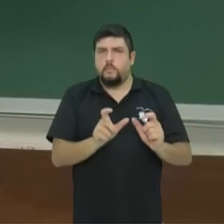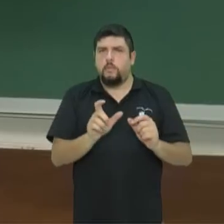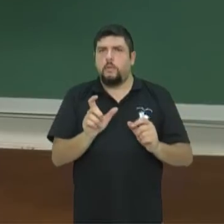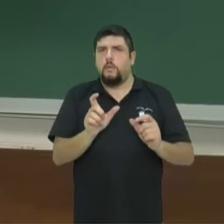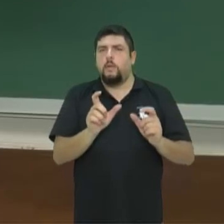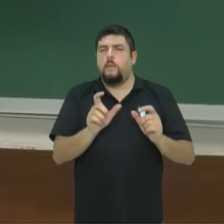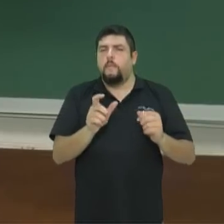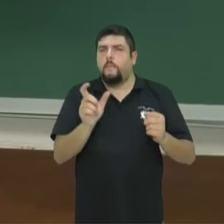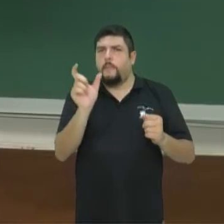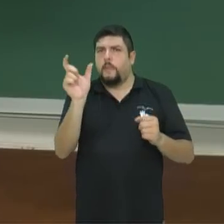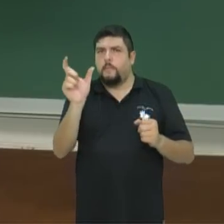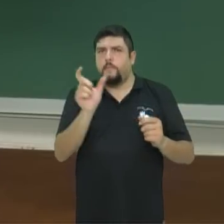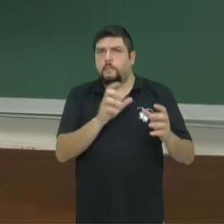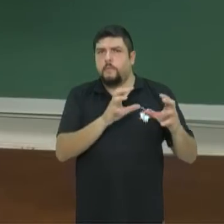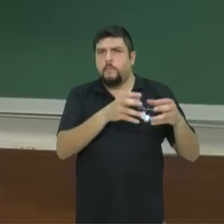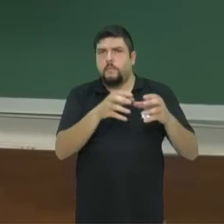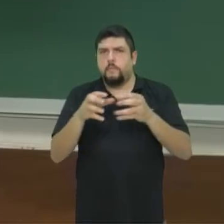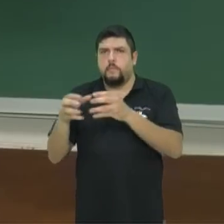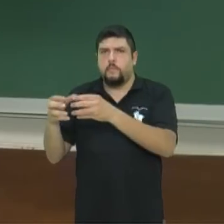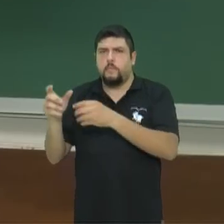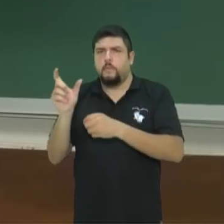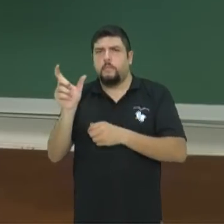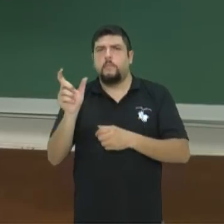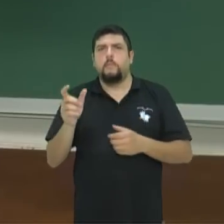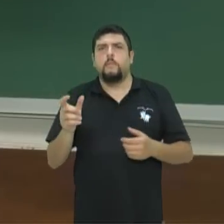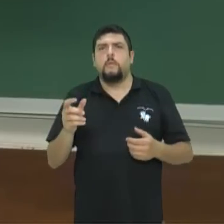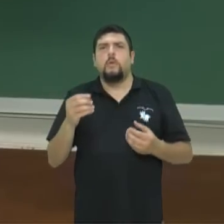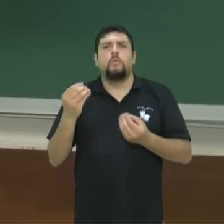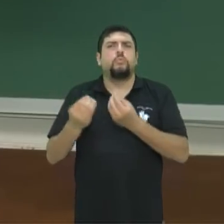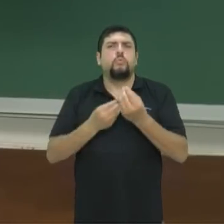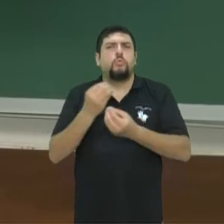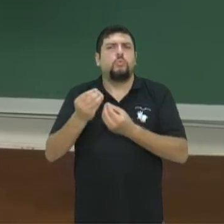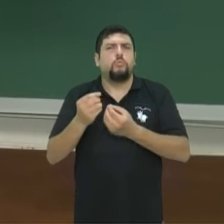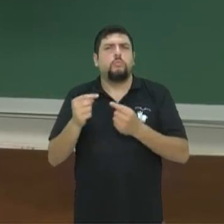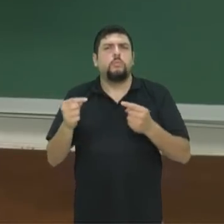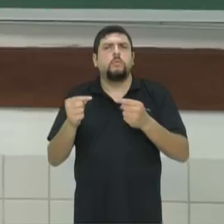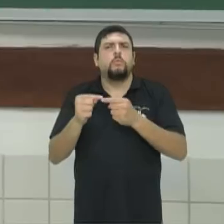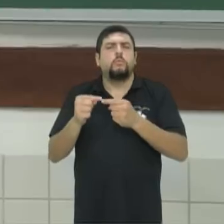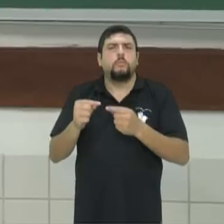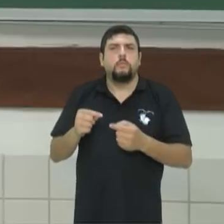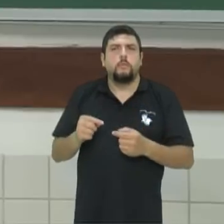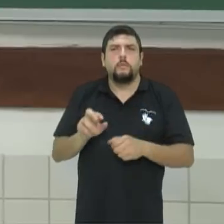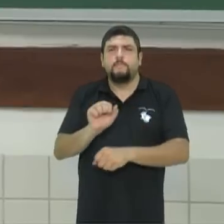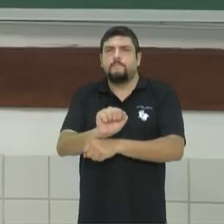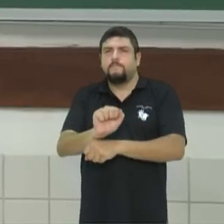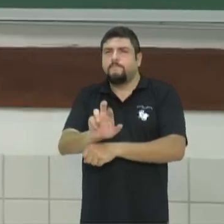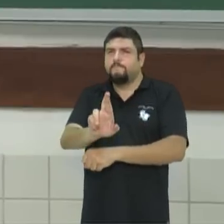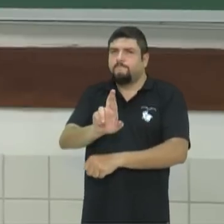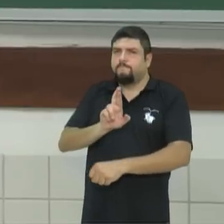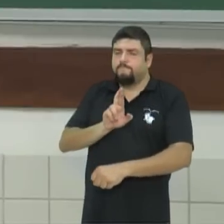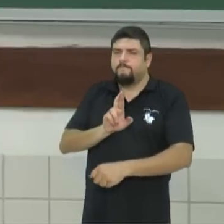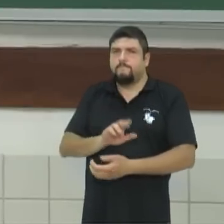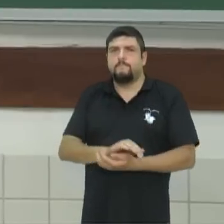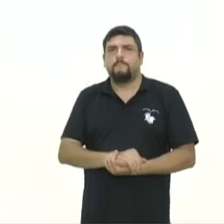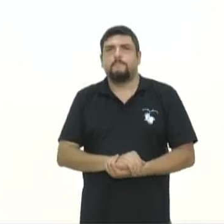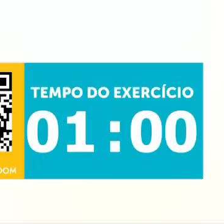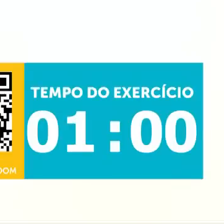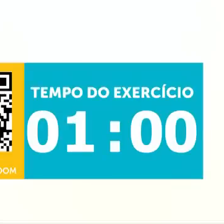palavras. Essas palavras que estão presentes nessa imagem, como vocês as classificariam? Tá? Um tempo para essa atividade e a gente